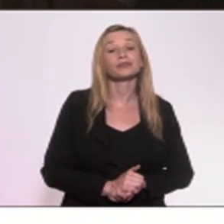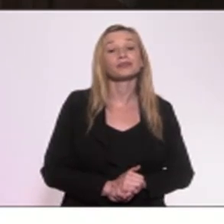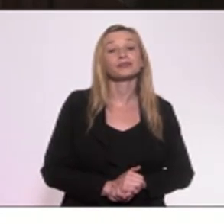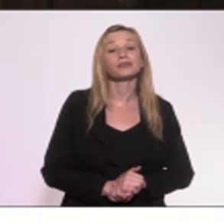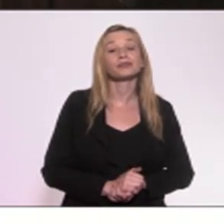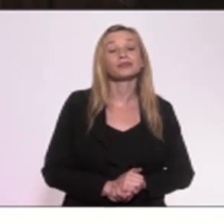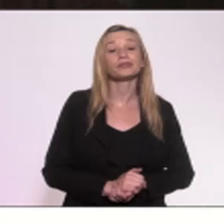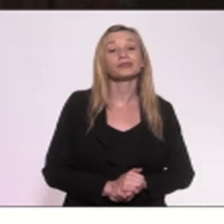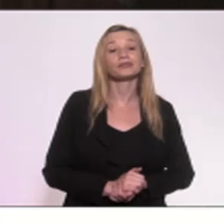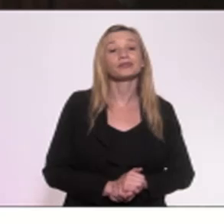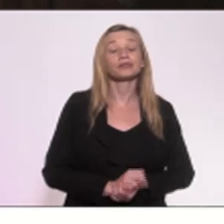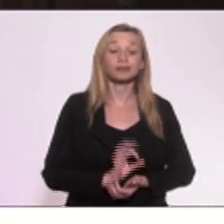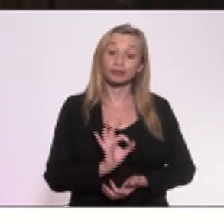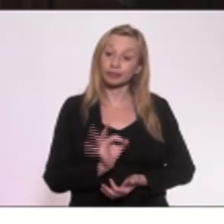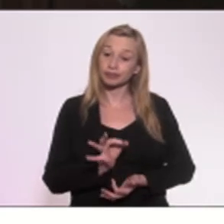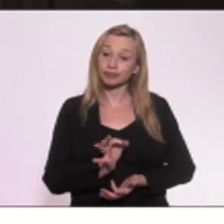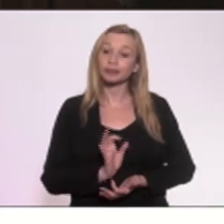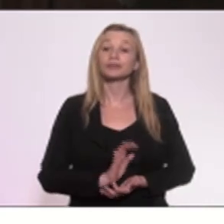Concomitantemente,